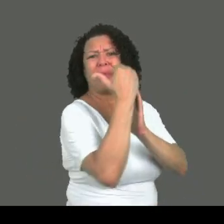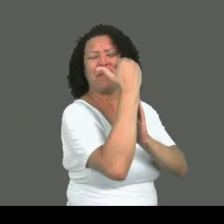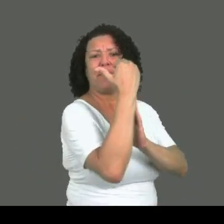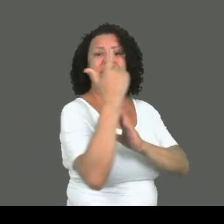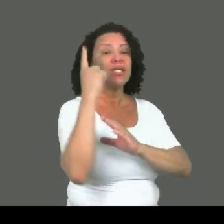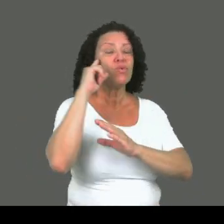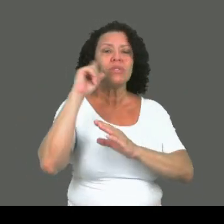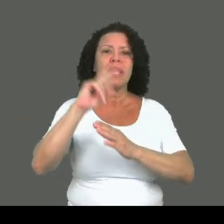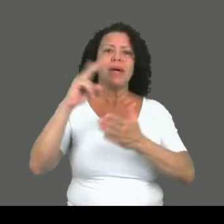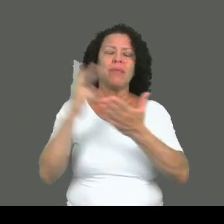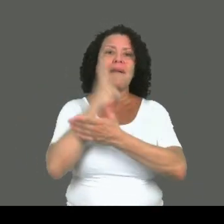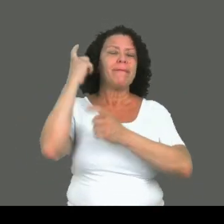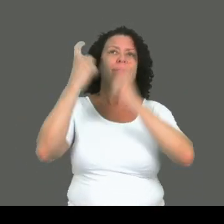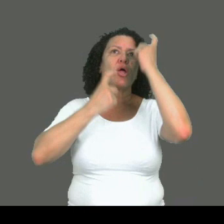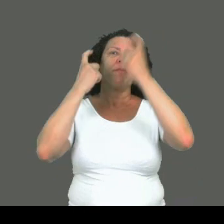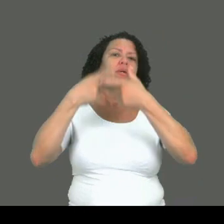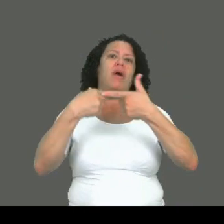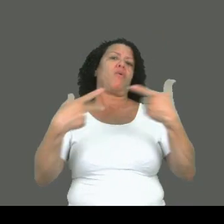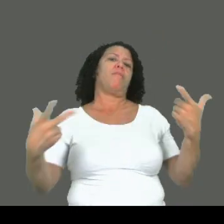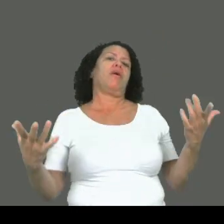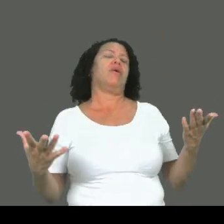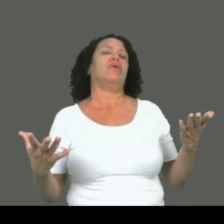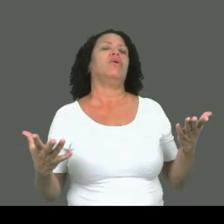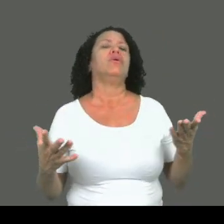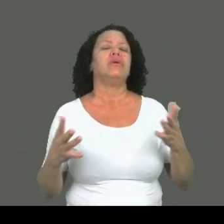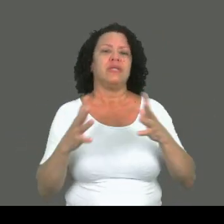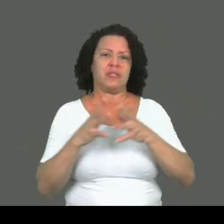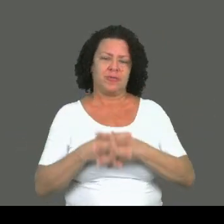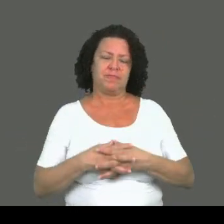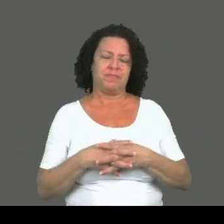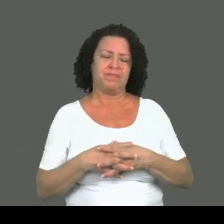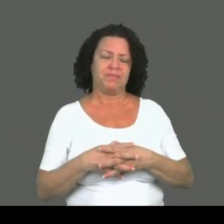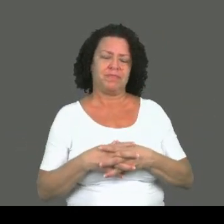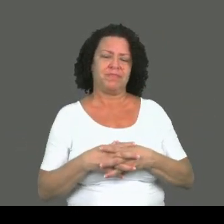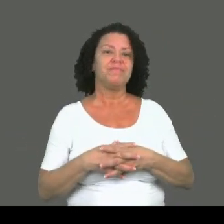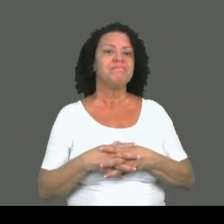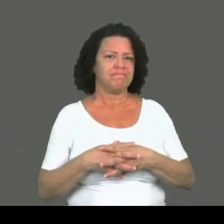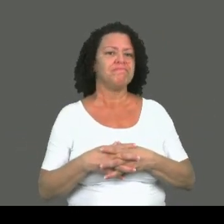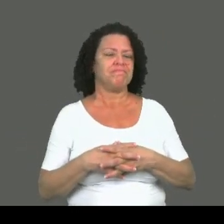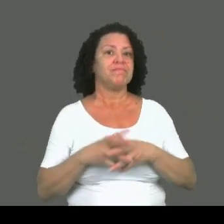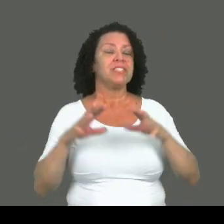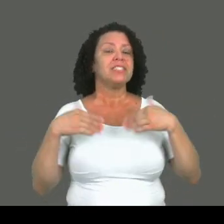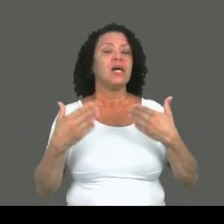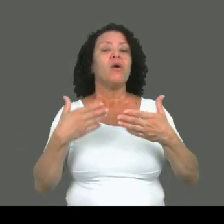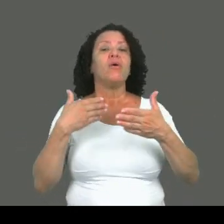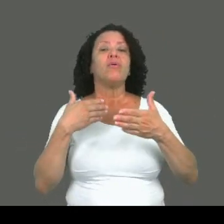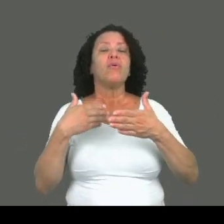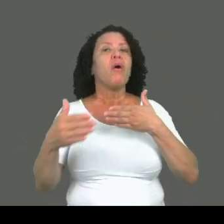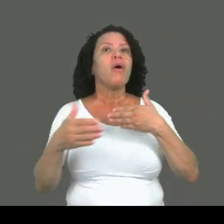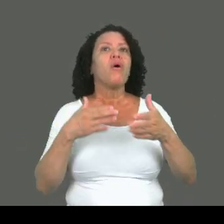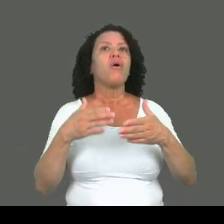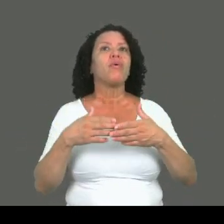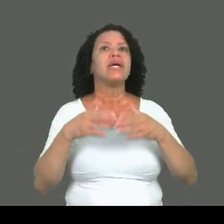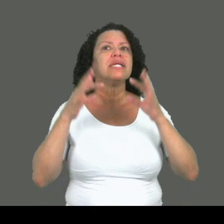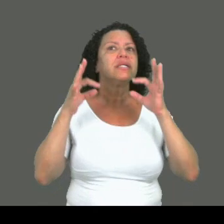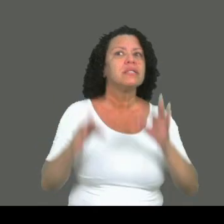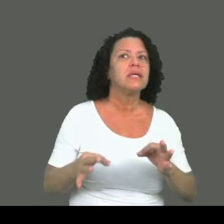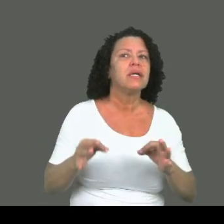dizer, preocupado com alguma coisa do futuro, né? Então, qualquer